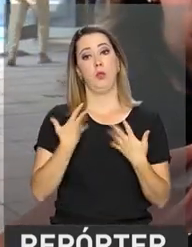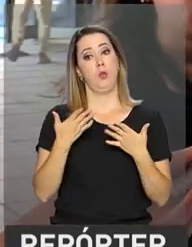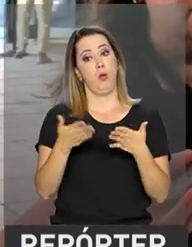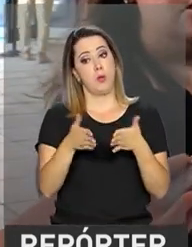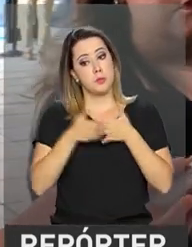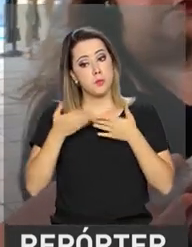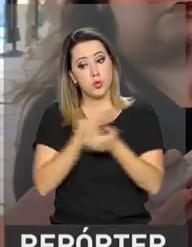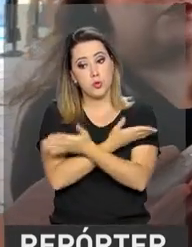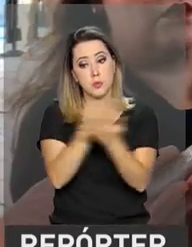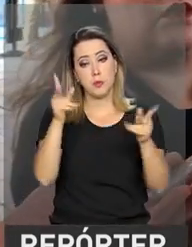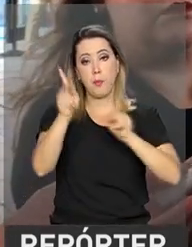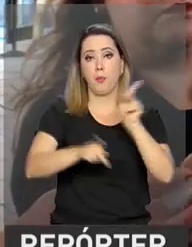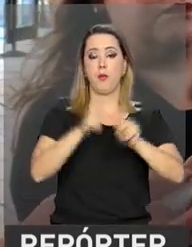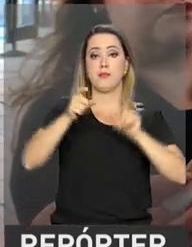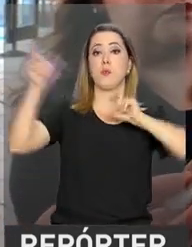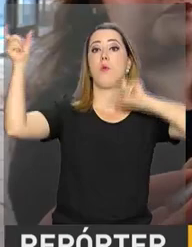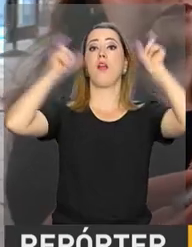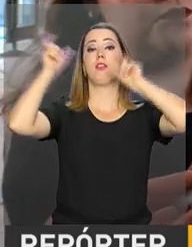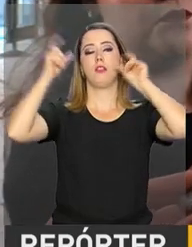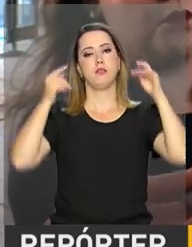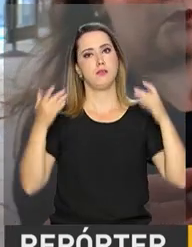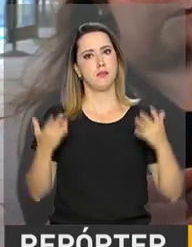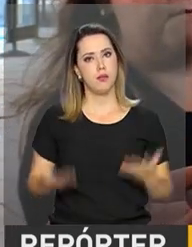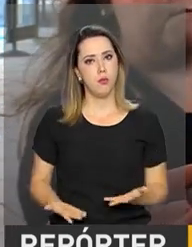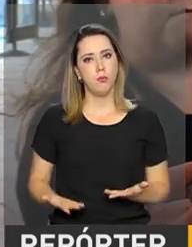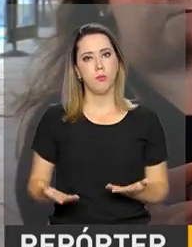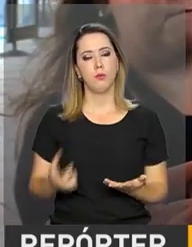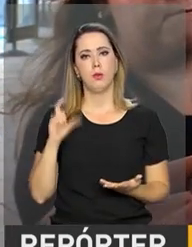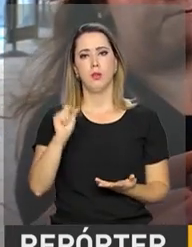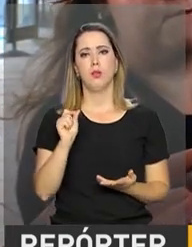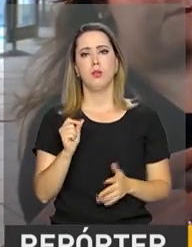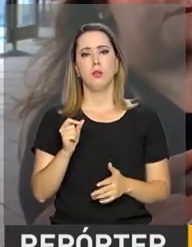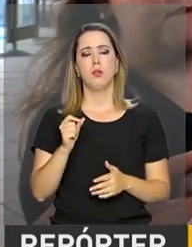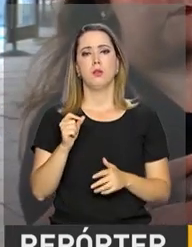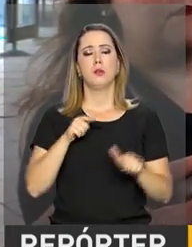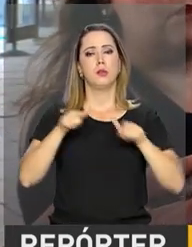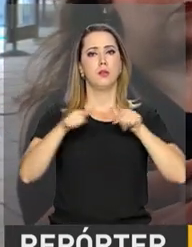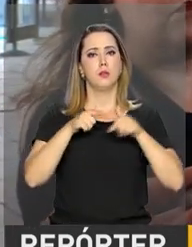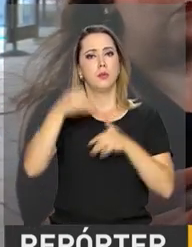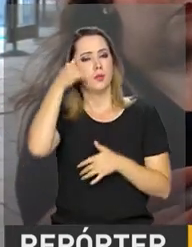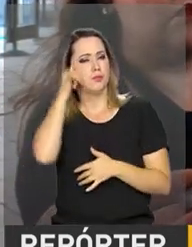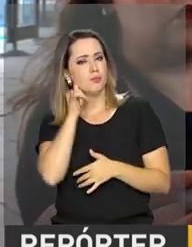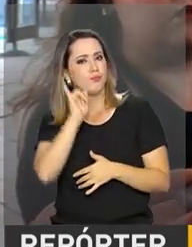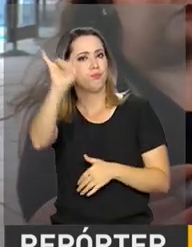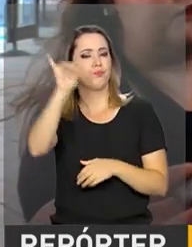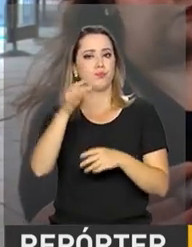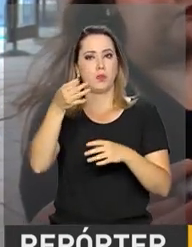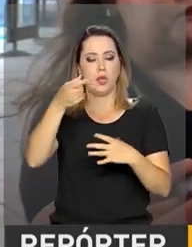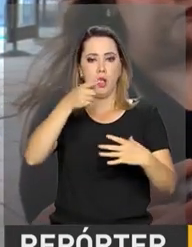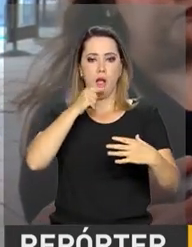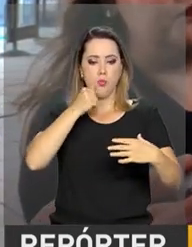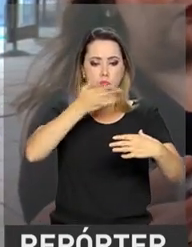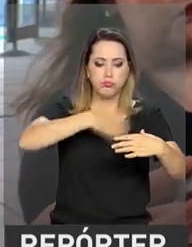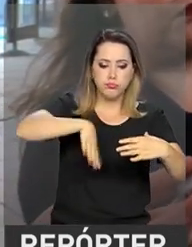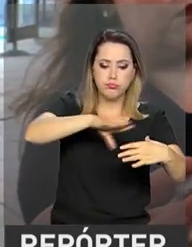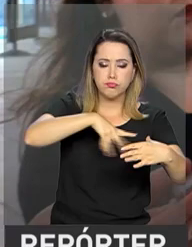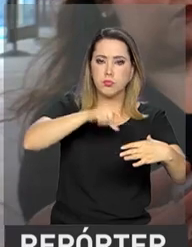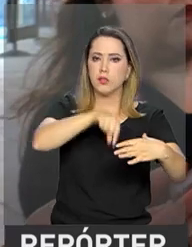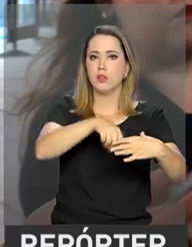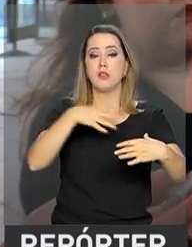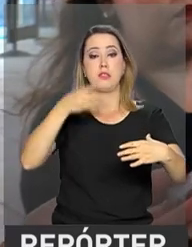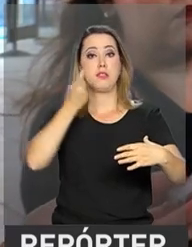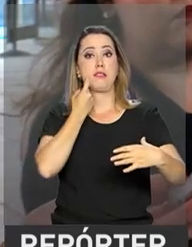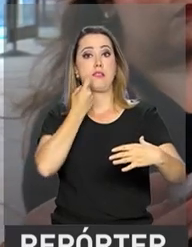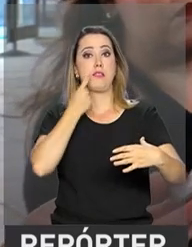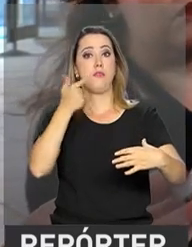então para que se mantenha alerta atuando para a eliminação dos óculos desikan no nosso sexta-feira sem